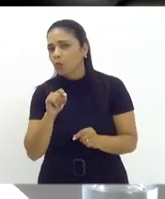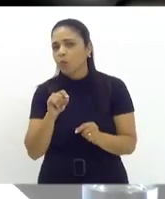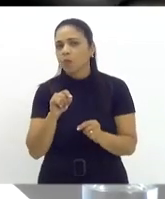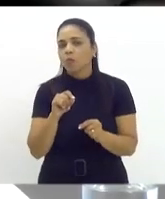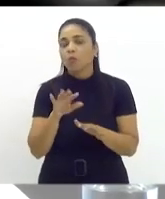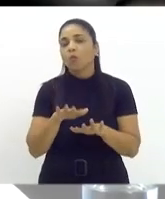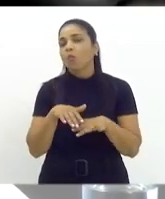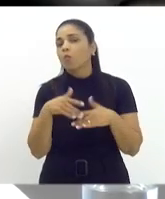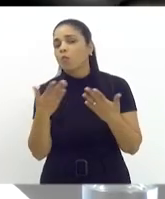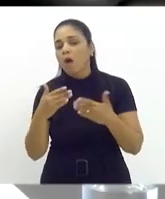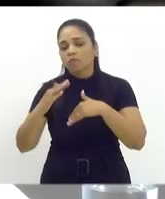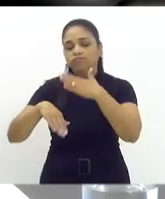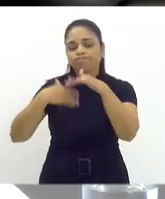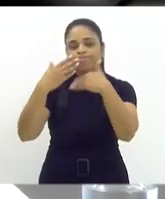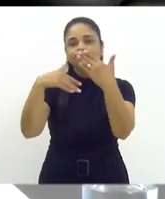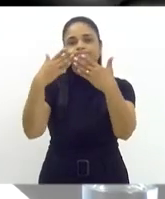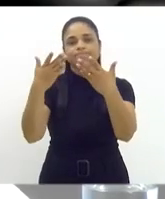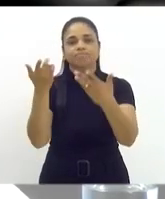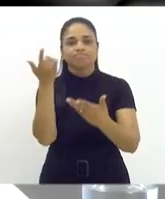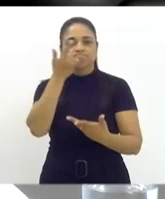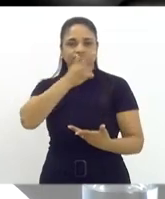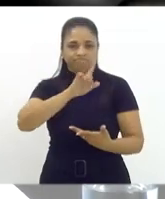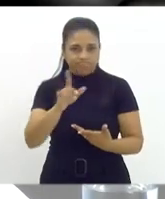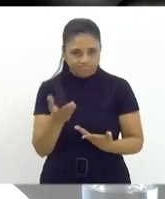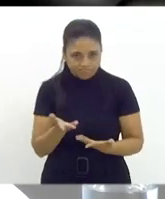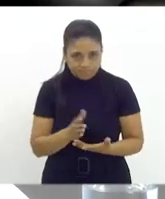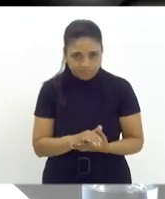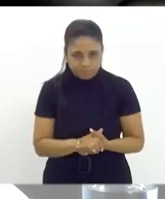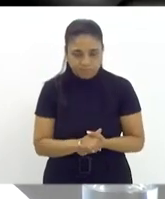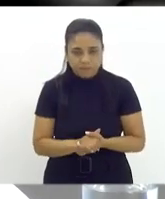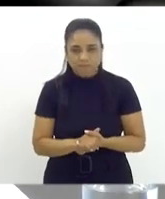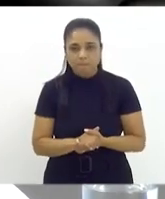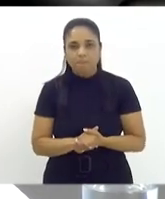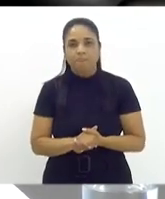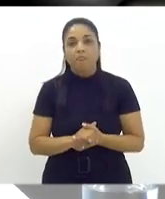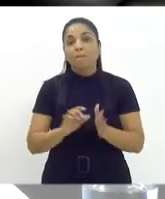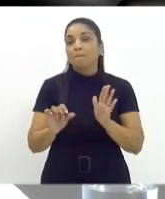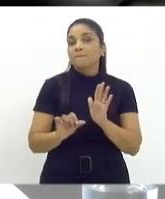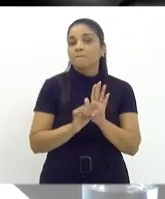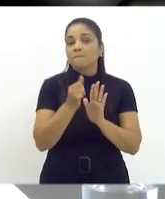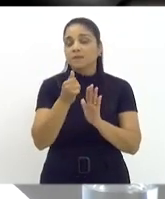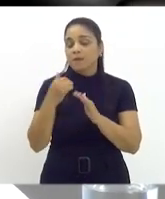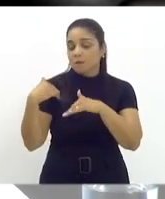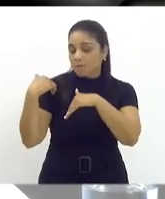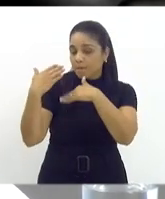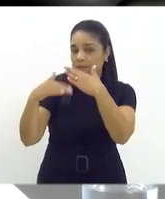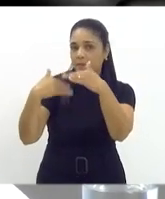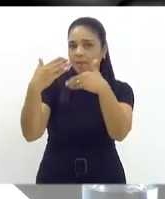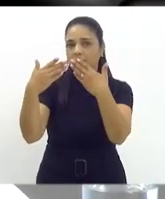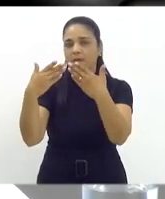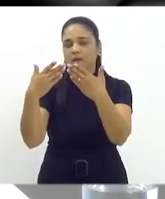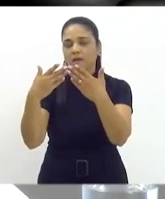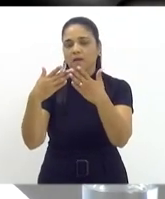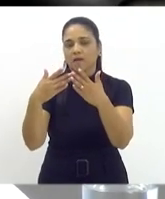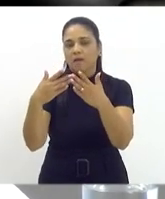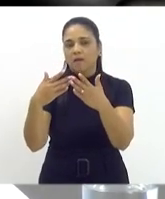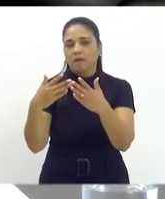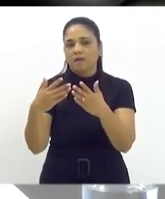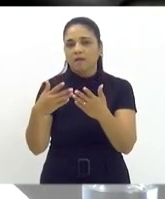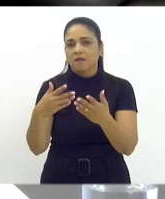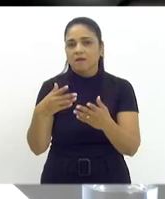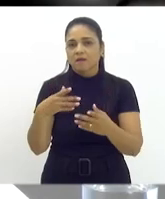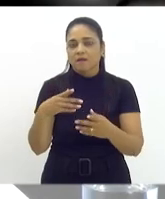foram os avanços que nós tivemos o primeiro avanço um dos